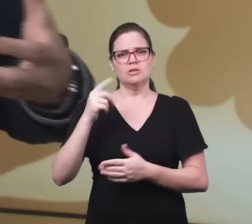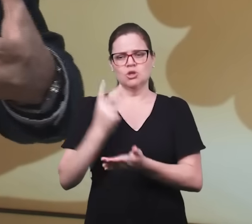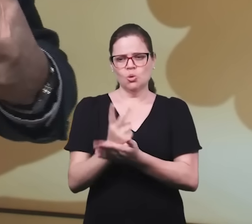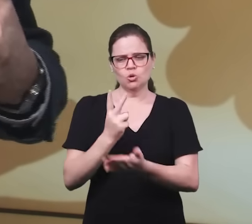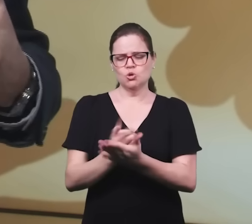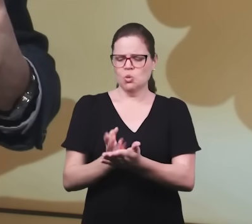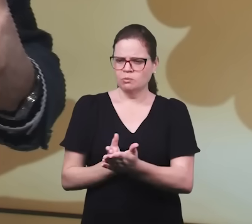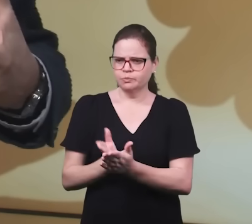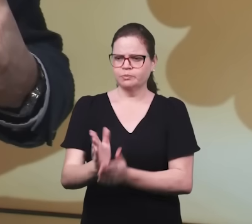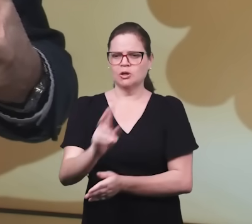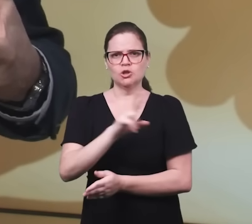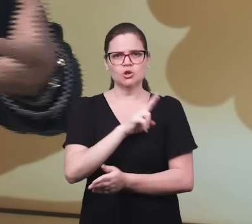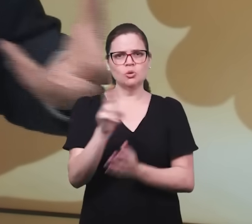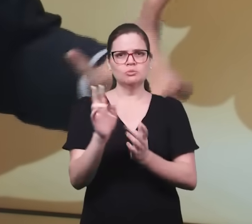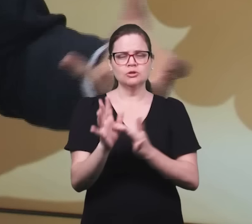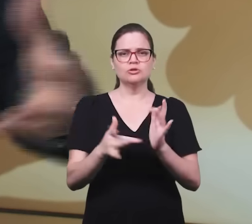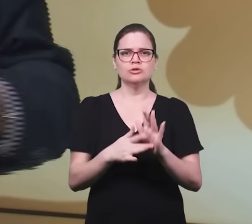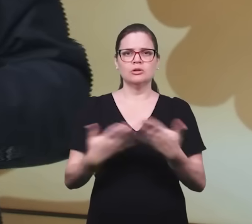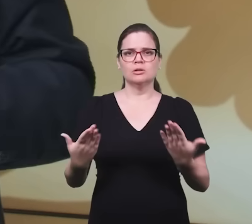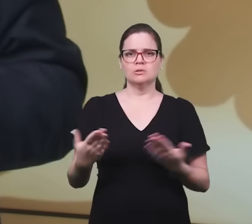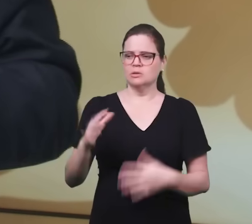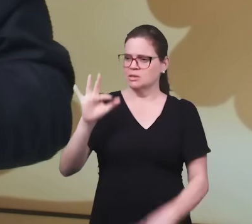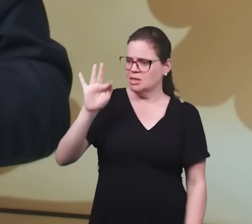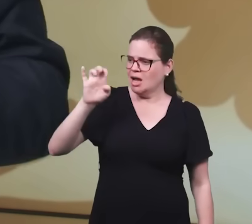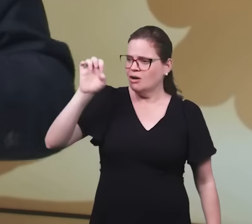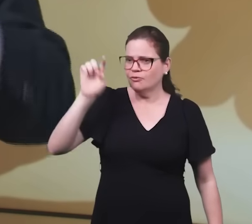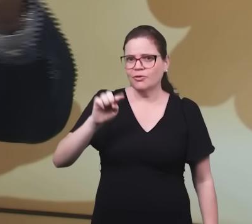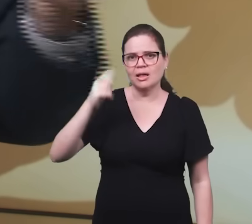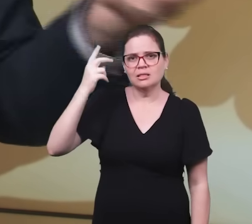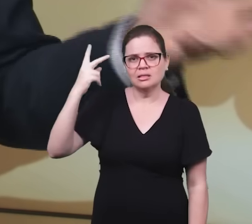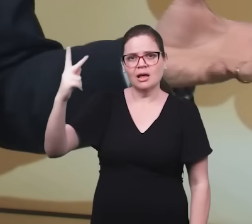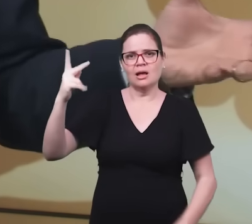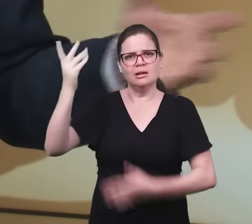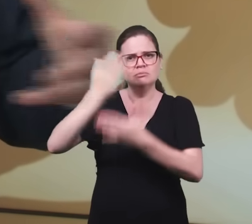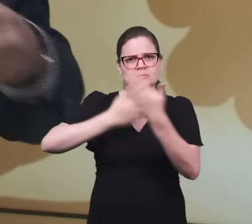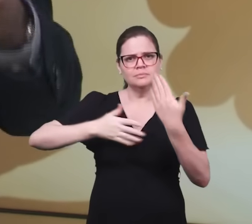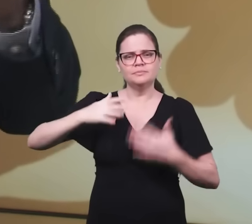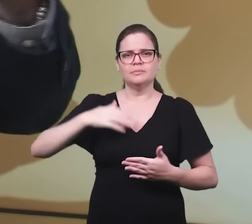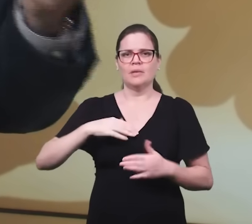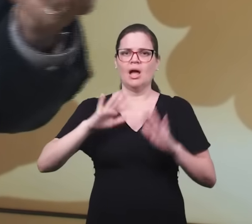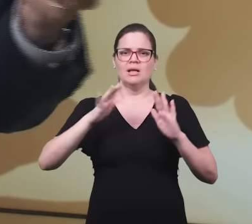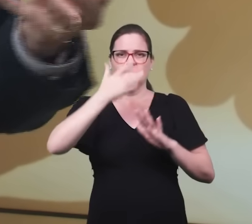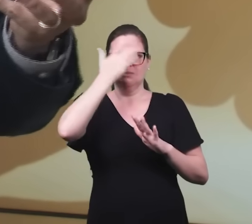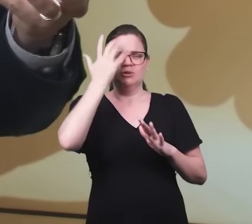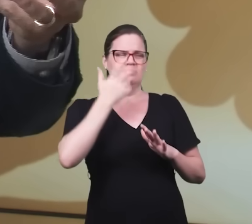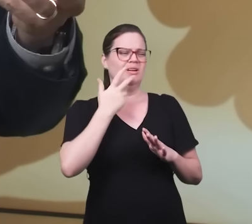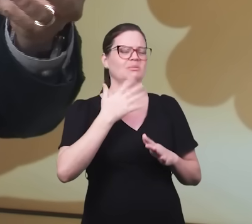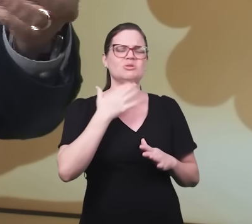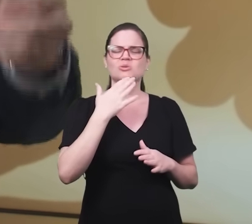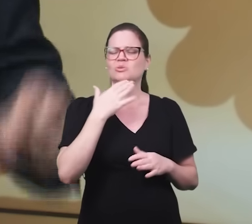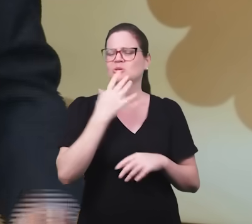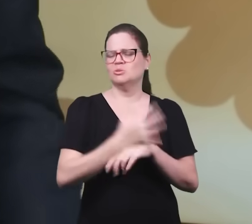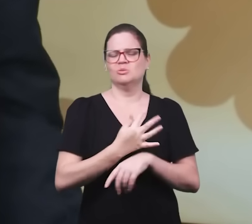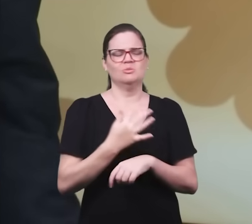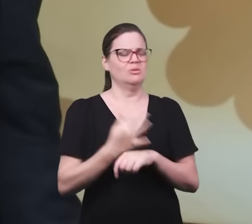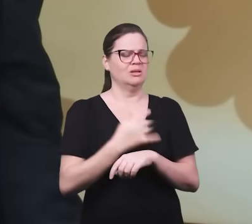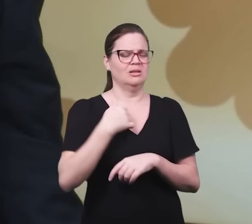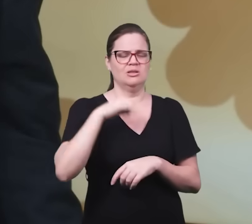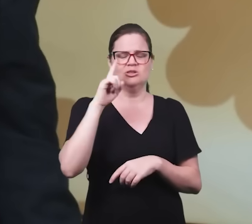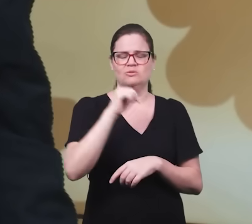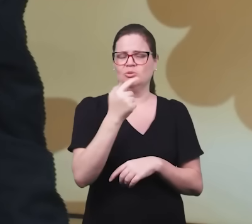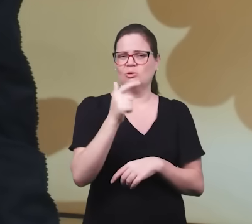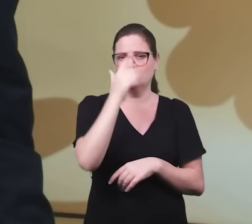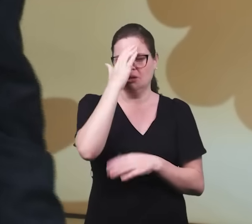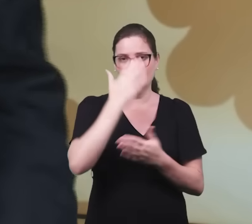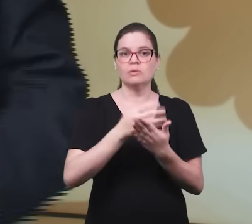dizer, mas eu não tenho essa fé, eu não estou crendo, eu não consigo mais suportar. Mas você